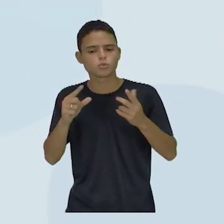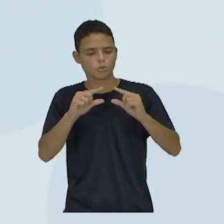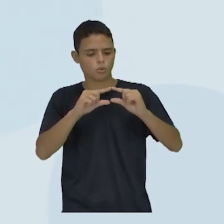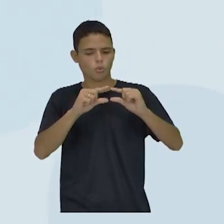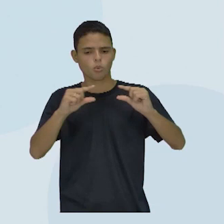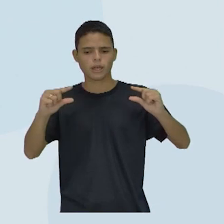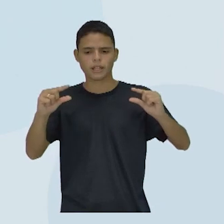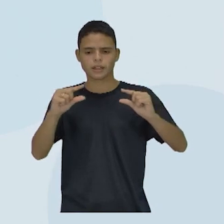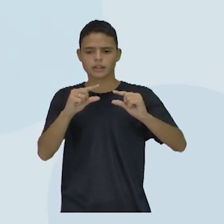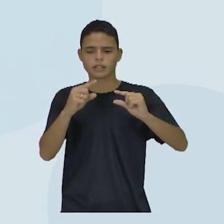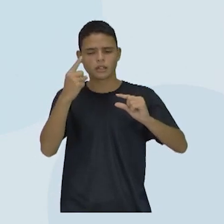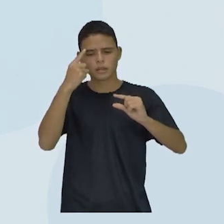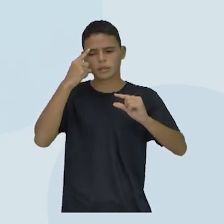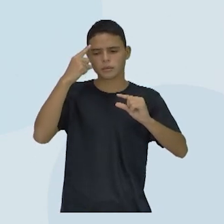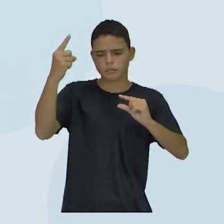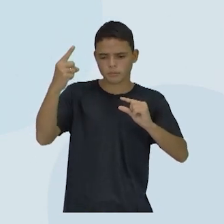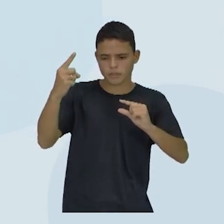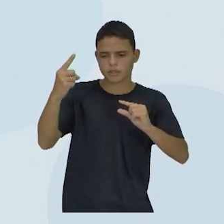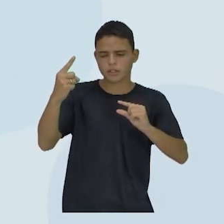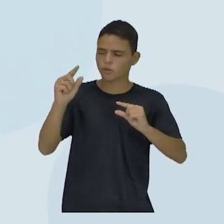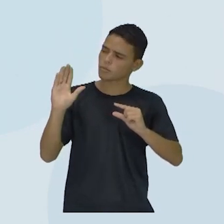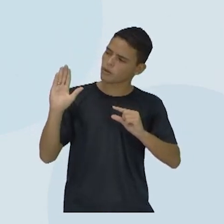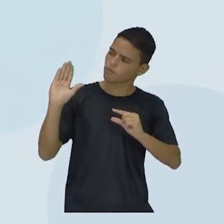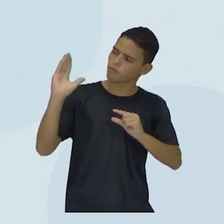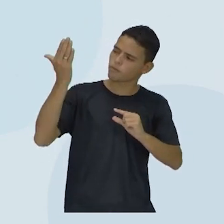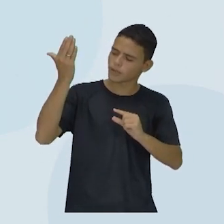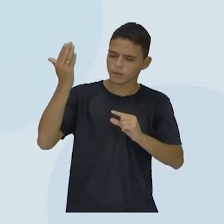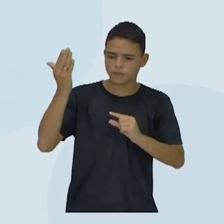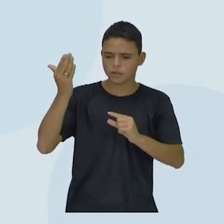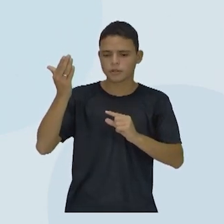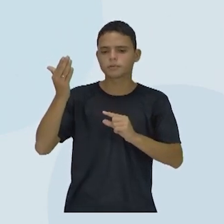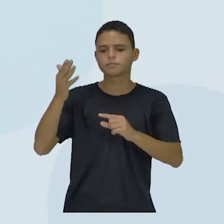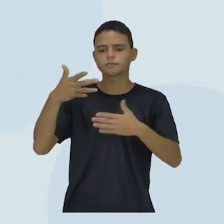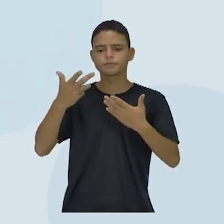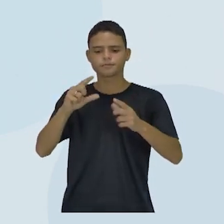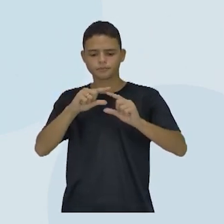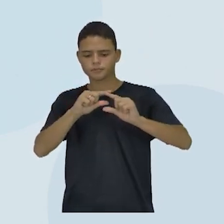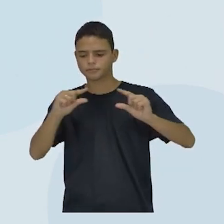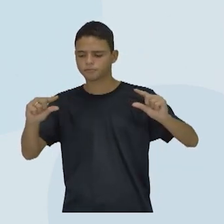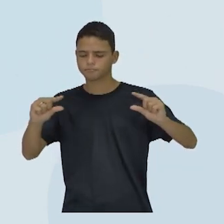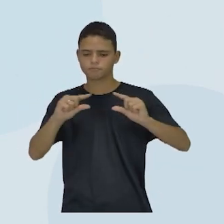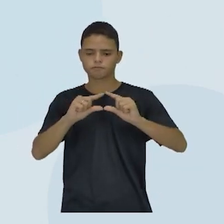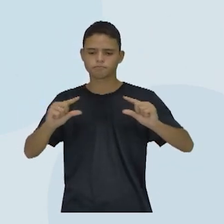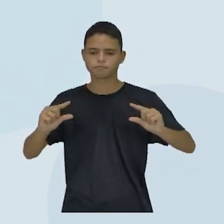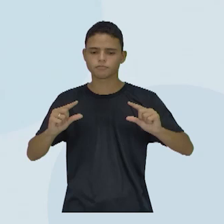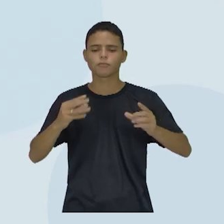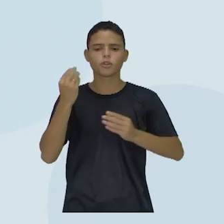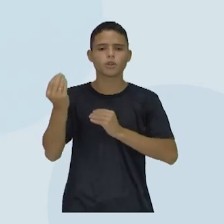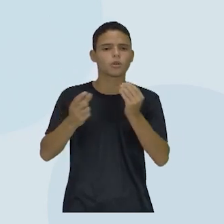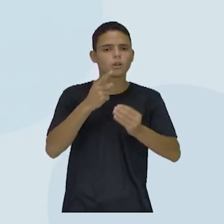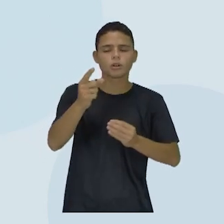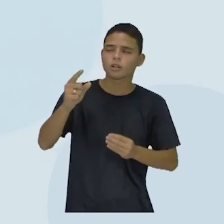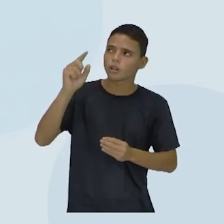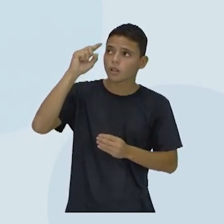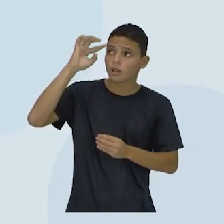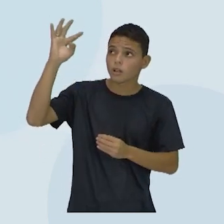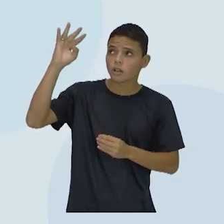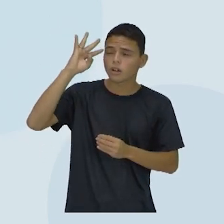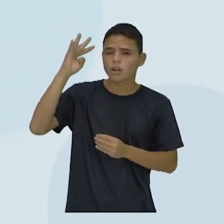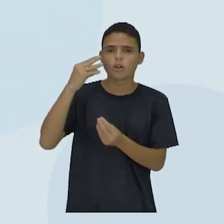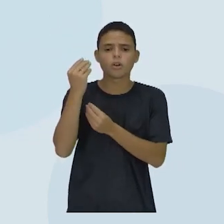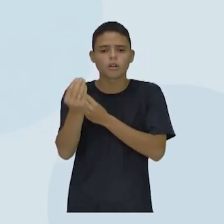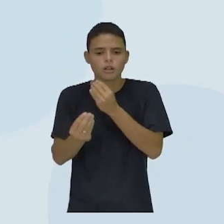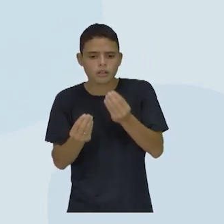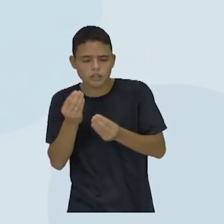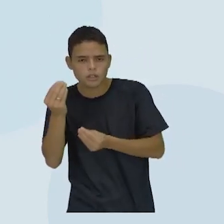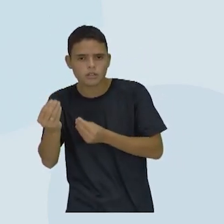parte de entretenimento, ficção? Qual seria a legenda, né? Ou a partir dessas imagens, como você imaginou que seria a